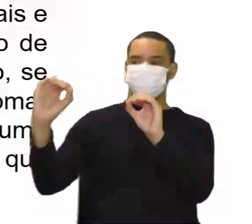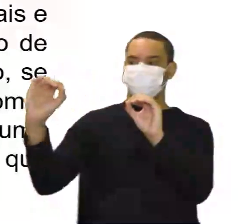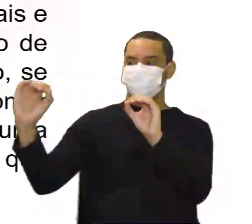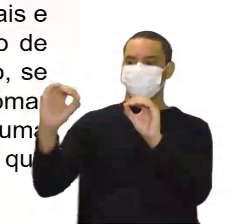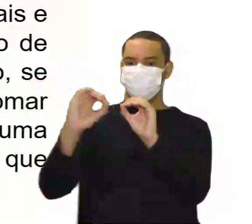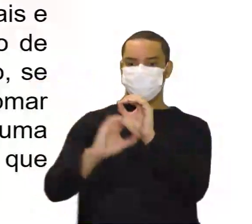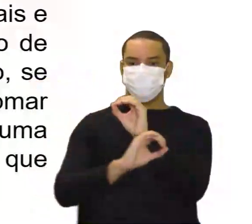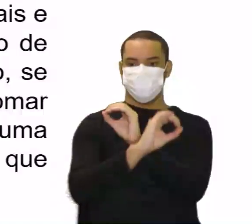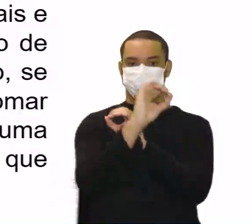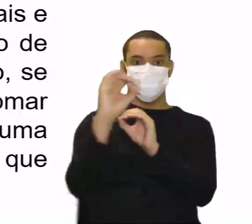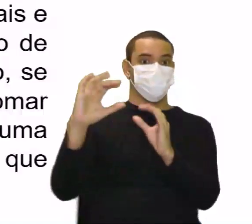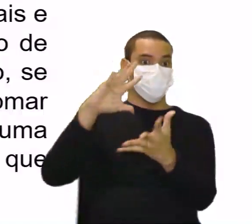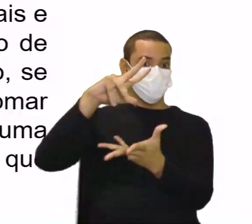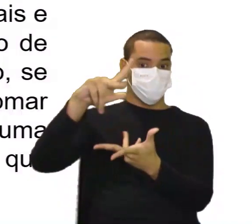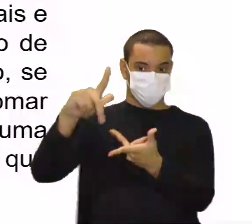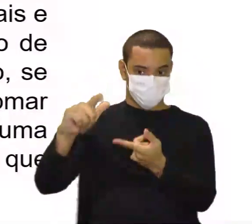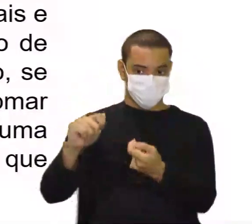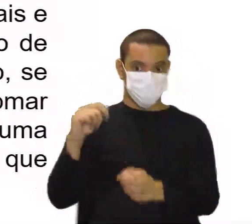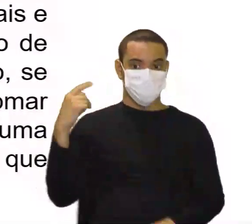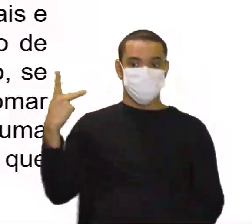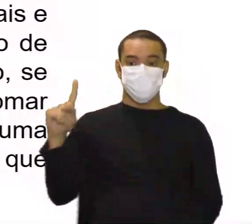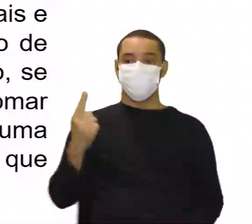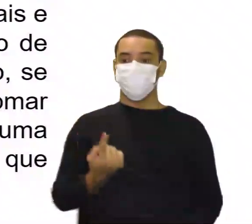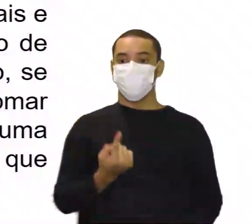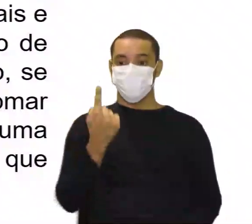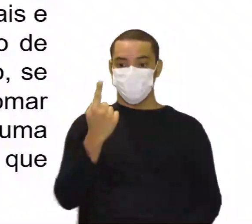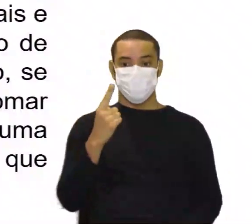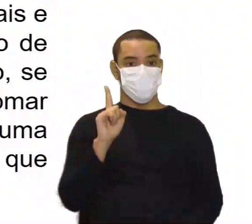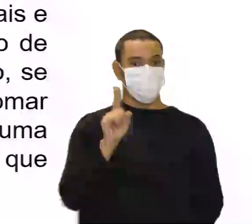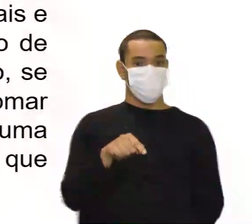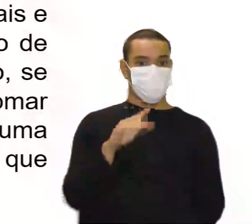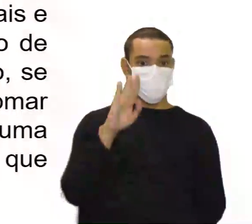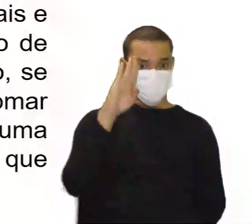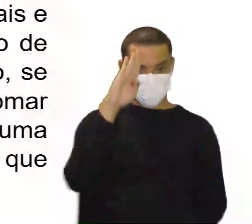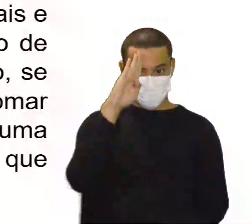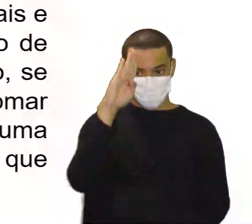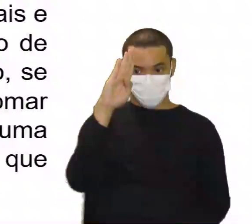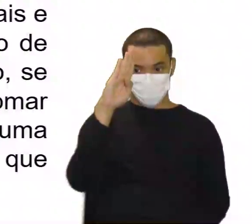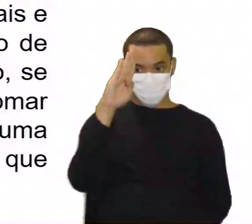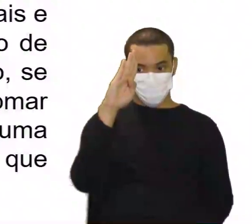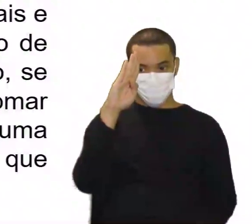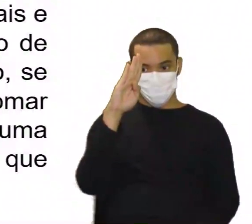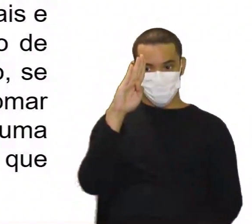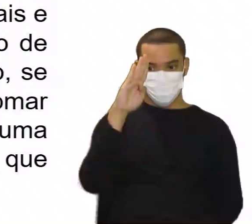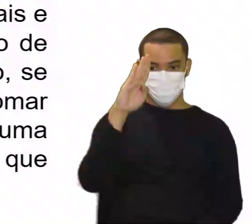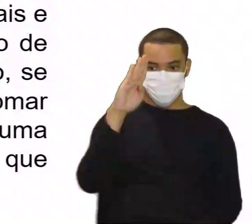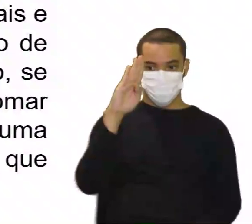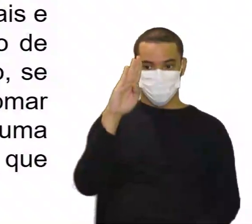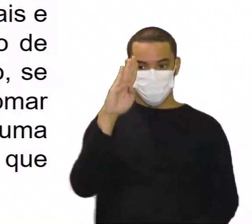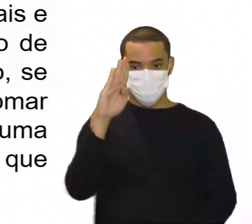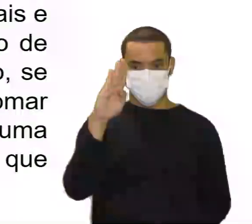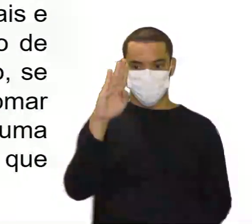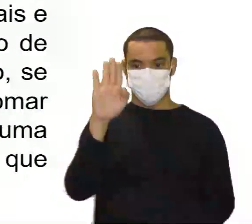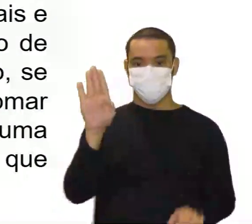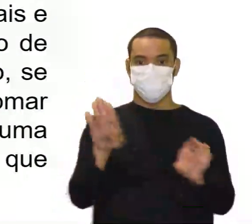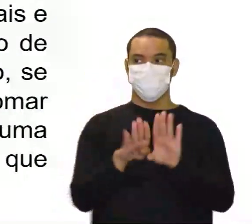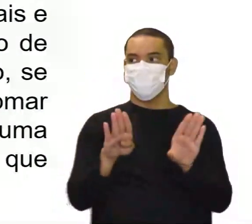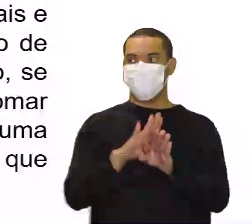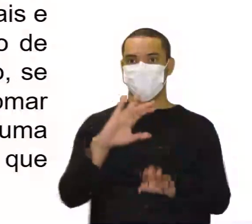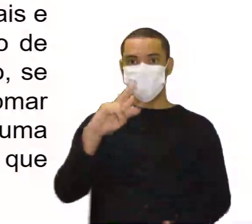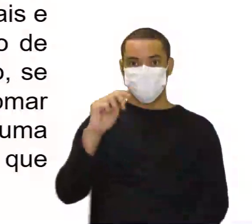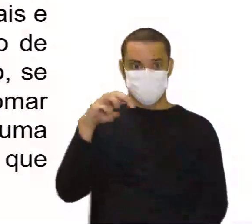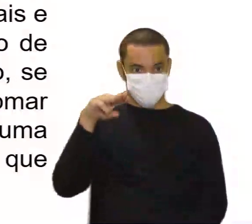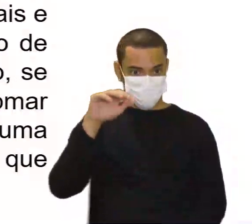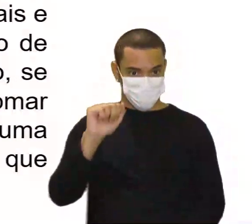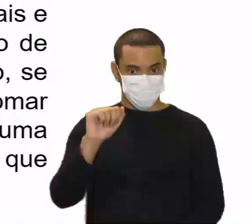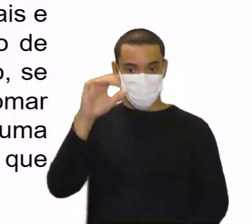volta dela e de que ela é o centro no caso, né? É o centro e a chama. Que